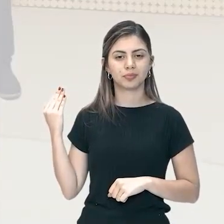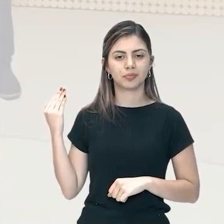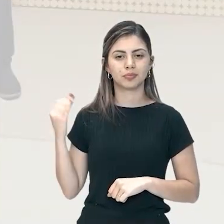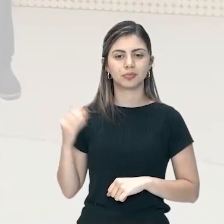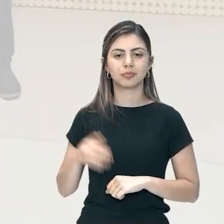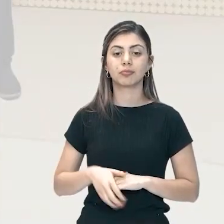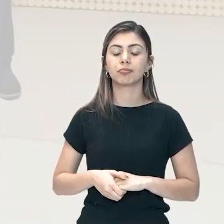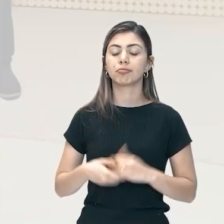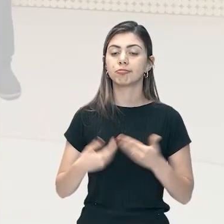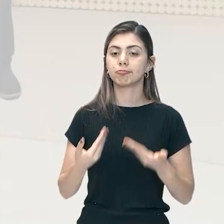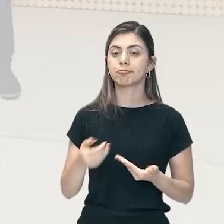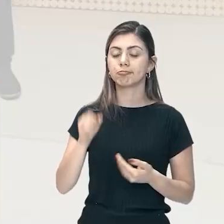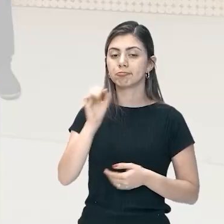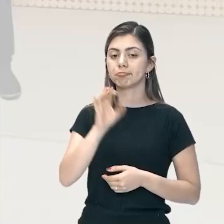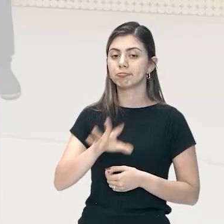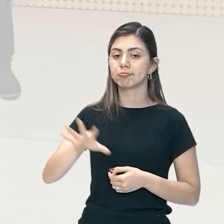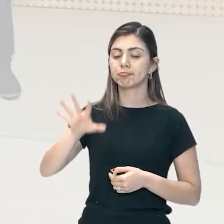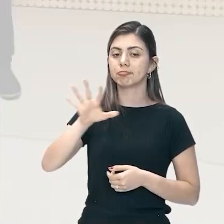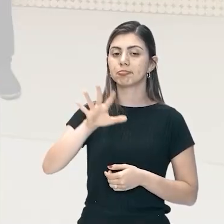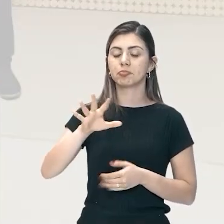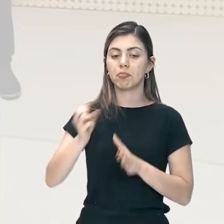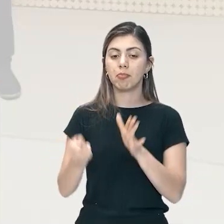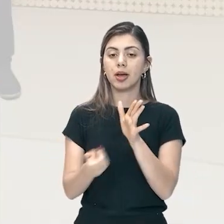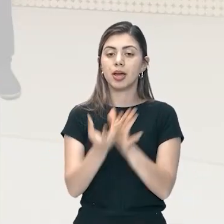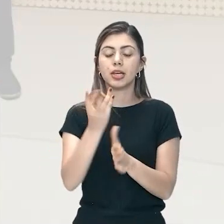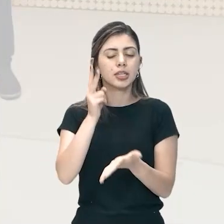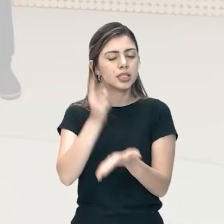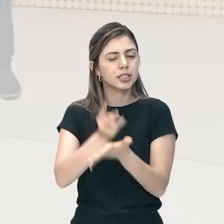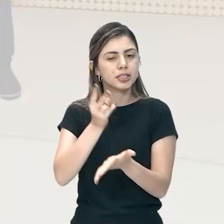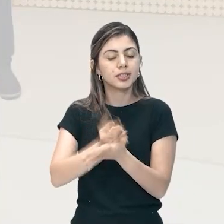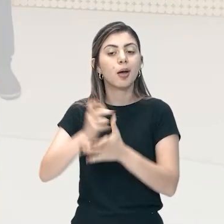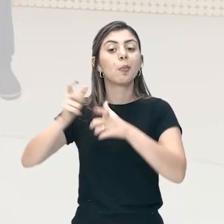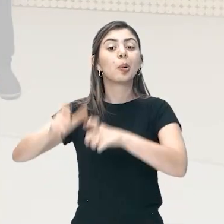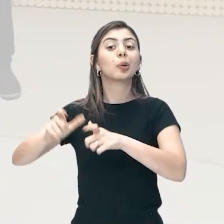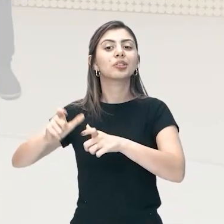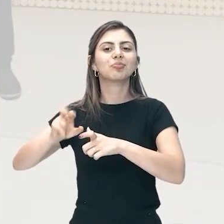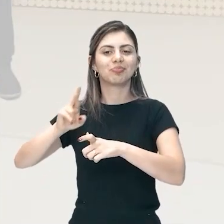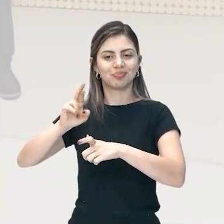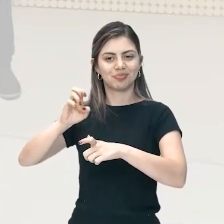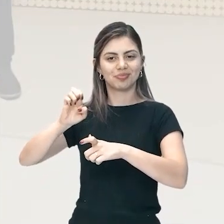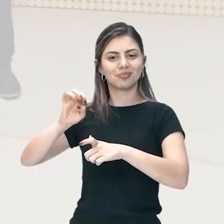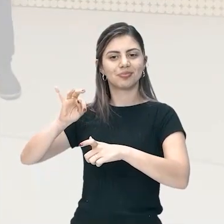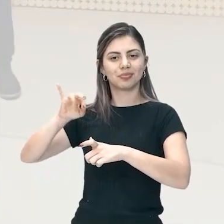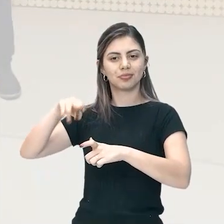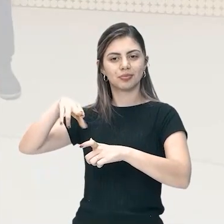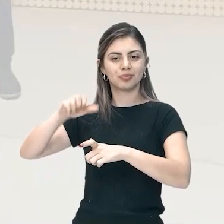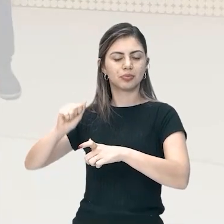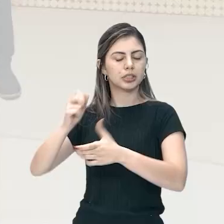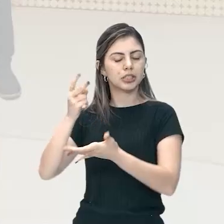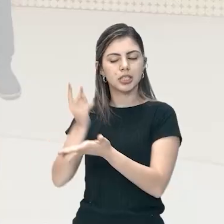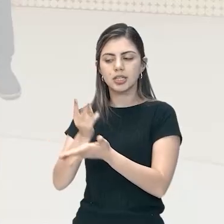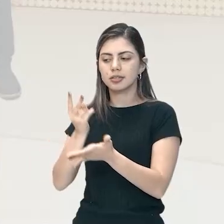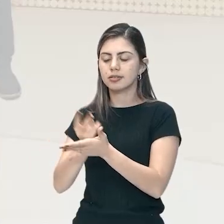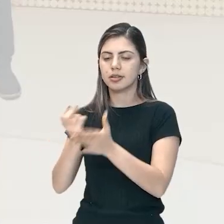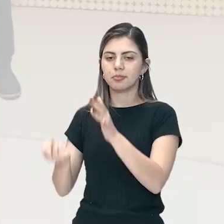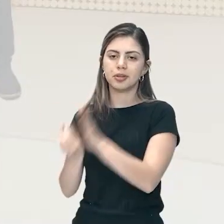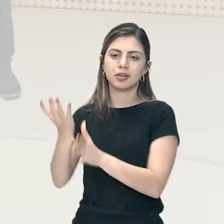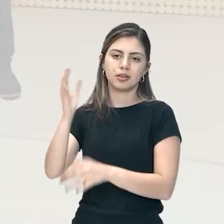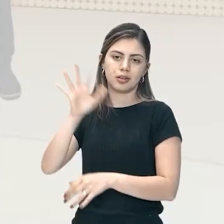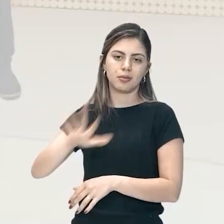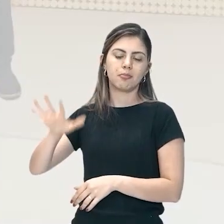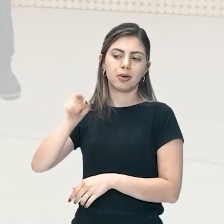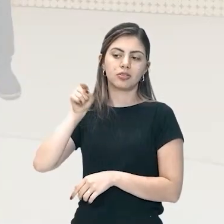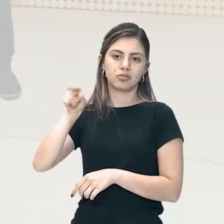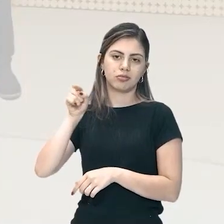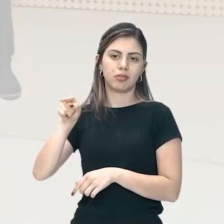A imagem sempre tem que se formar, ó, lá na retina, tá, pessoal? A imagem sempre tem que se formar lá na